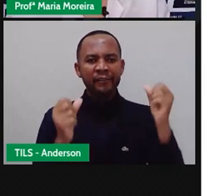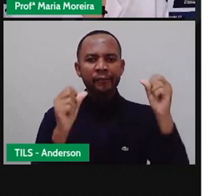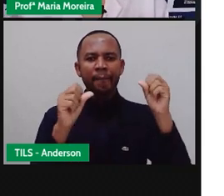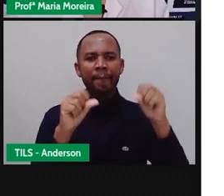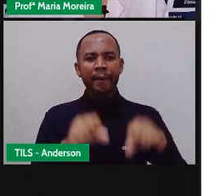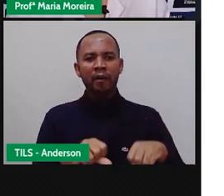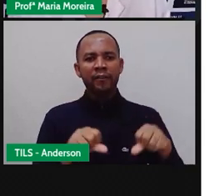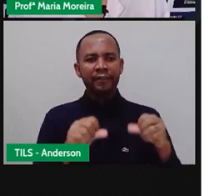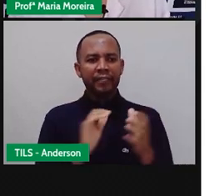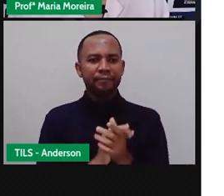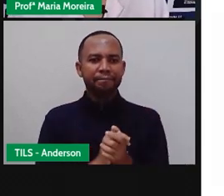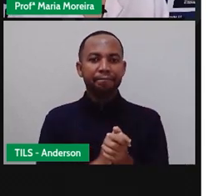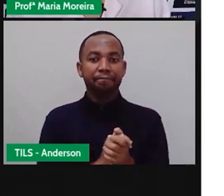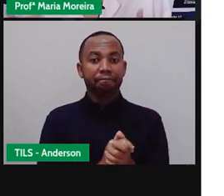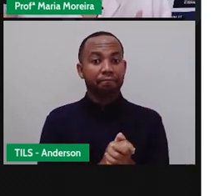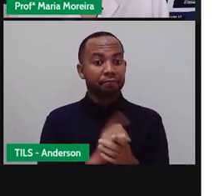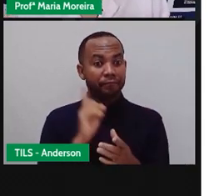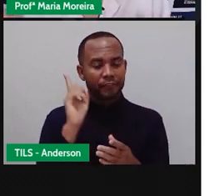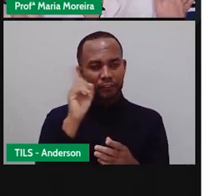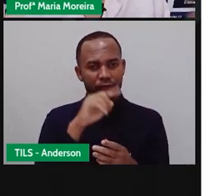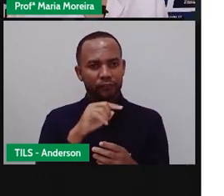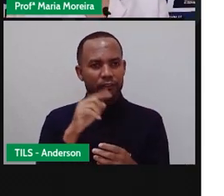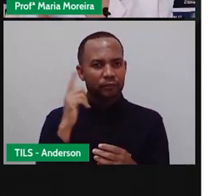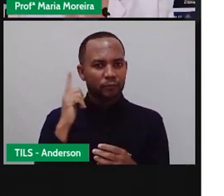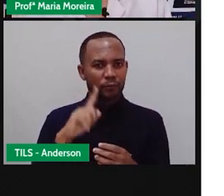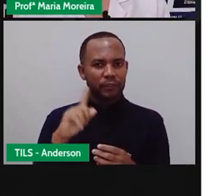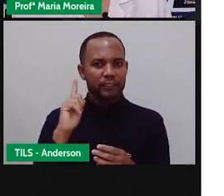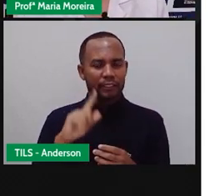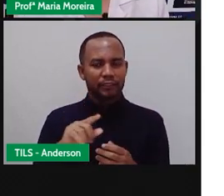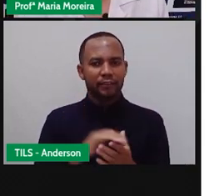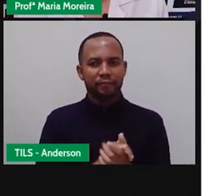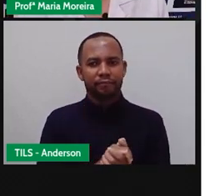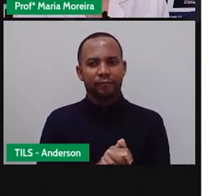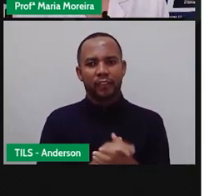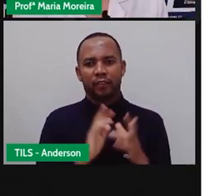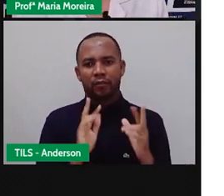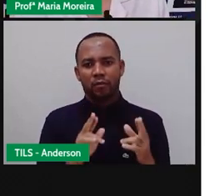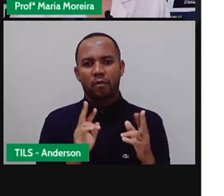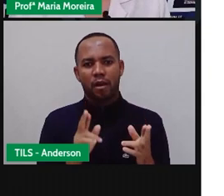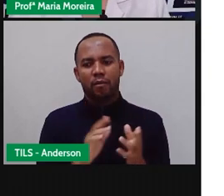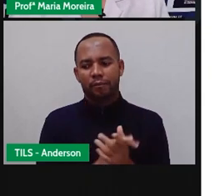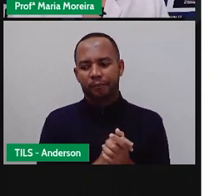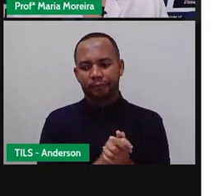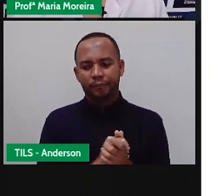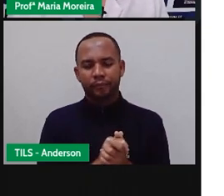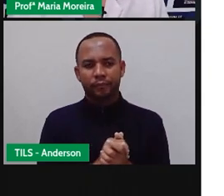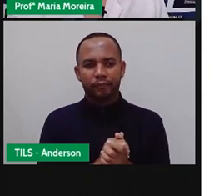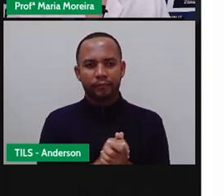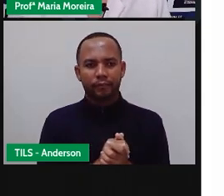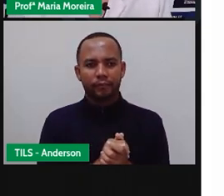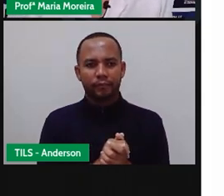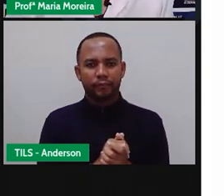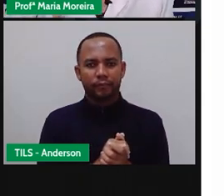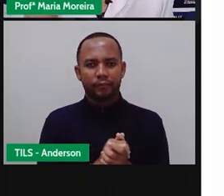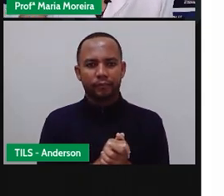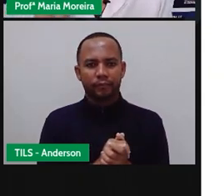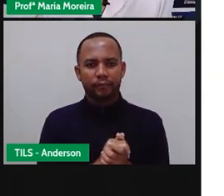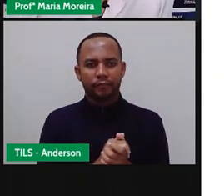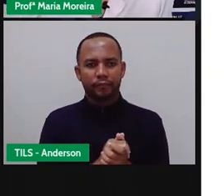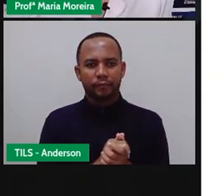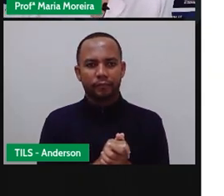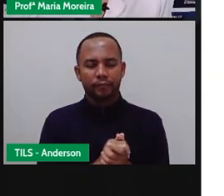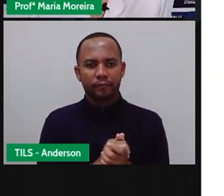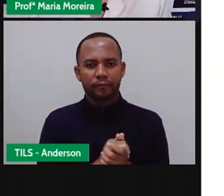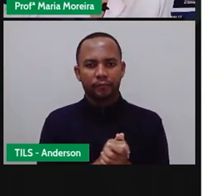não é dificilmente consegue a frase exatamente como ela estava aí no início bom